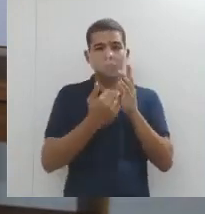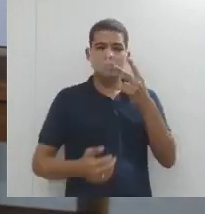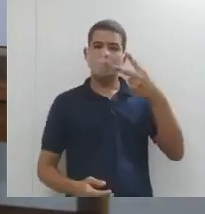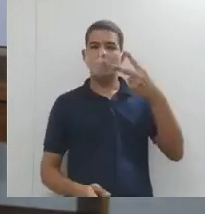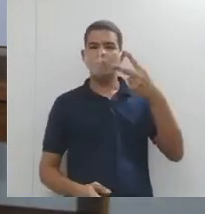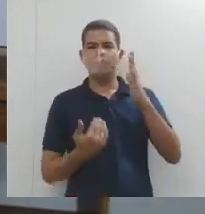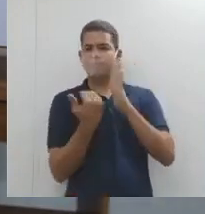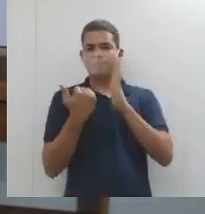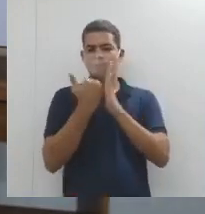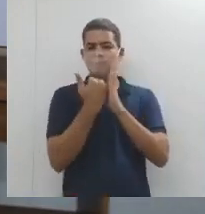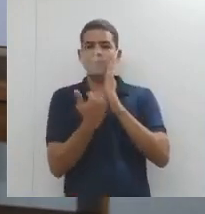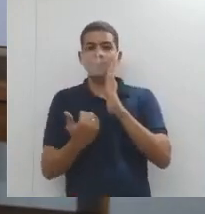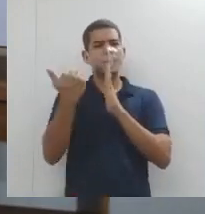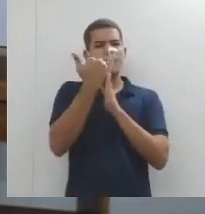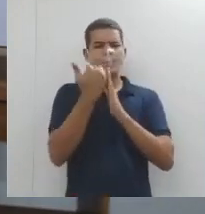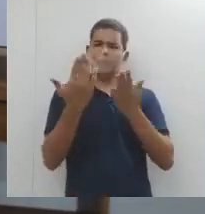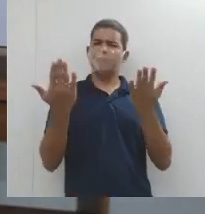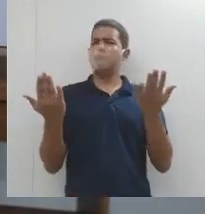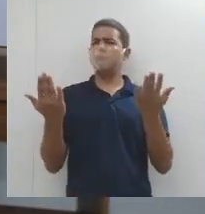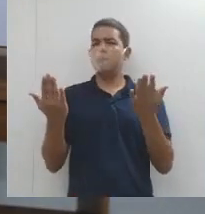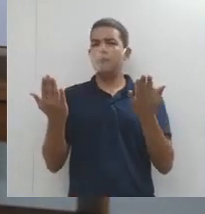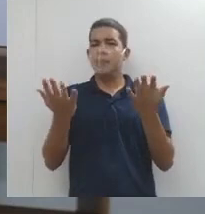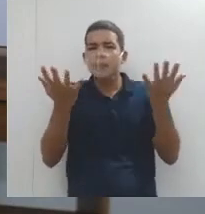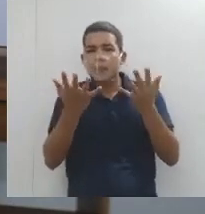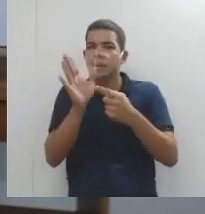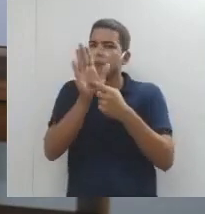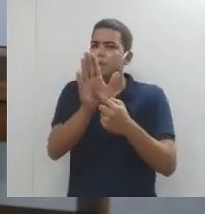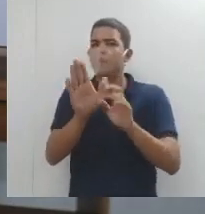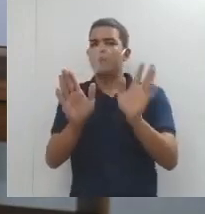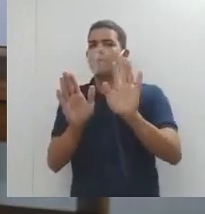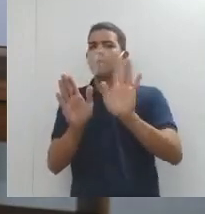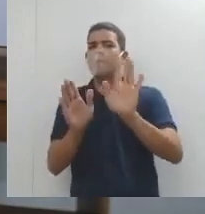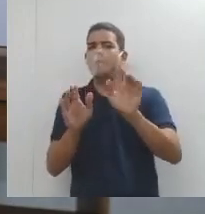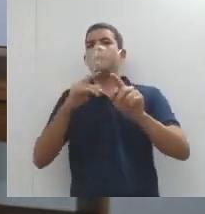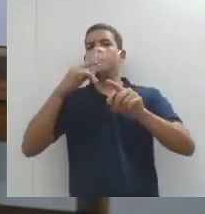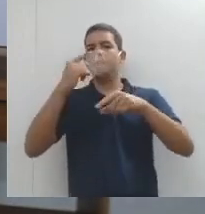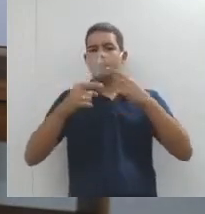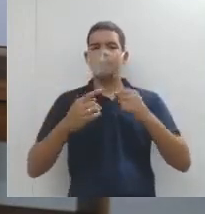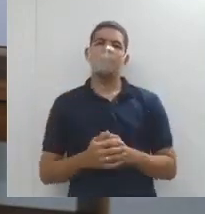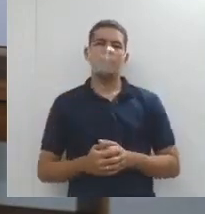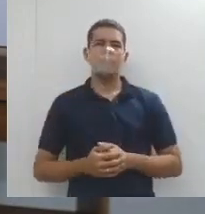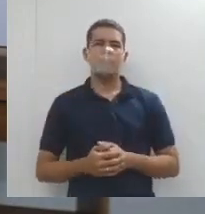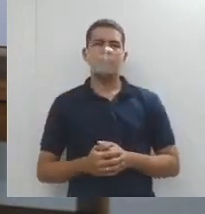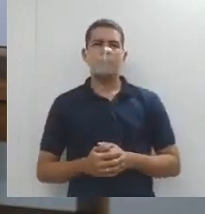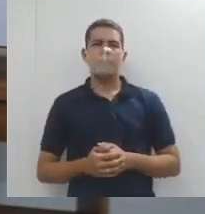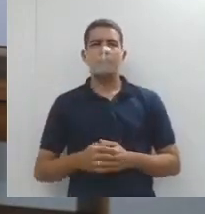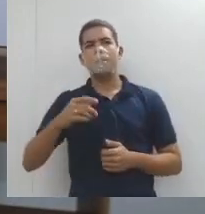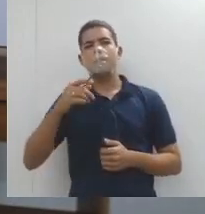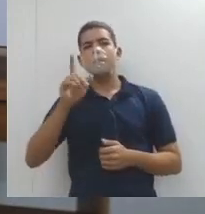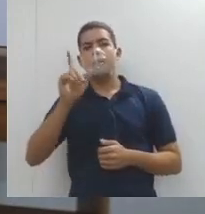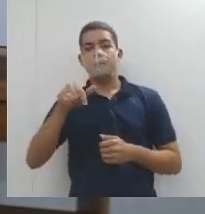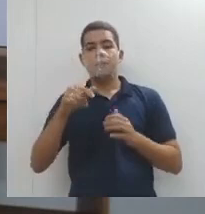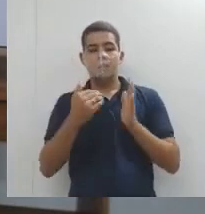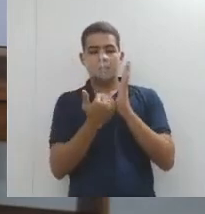agora. Por quê? Porque esses verbos, eu optei por não colocá-los agora, que é o que nós chamamos de